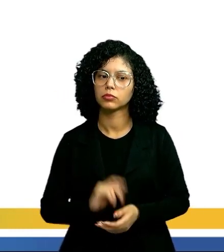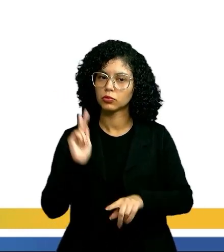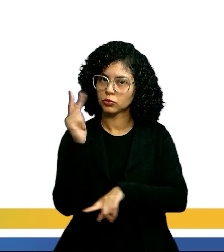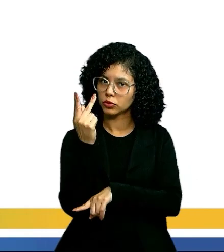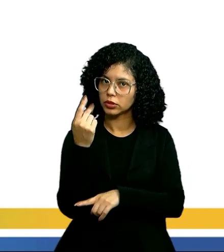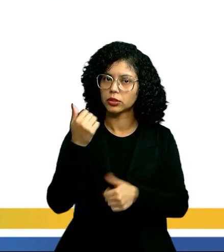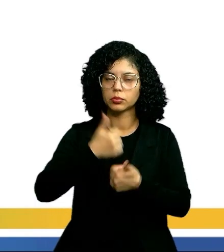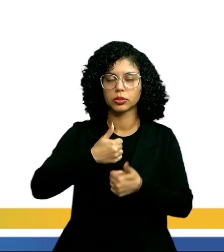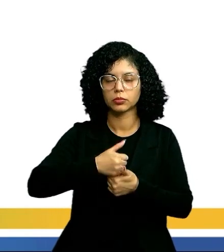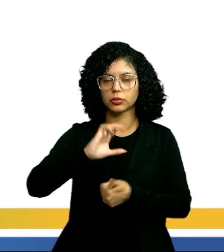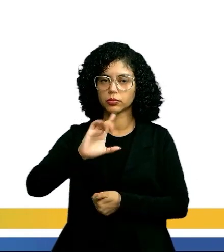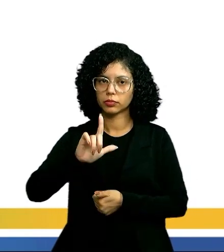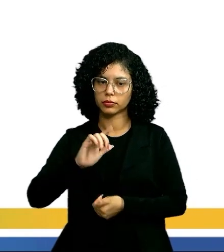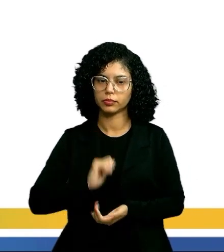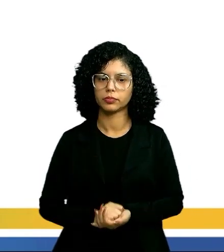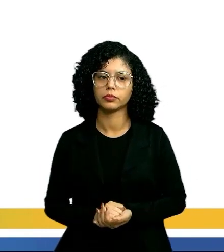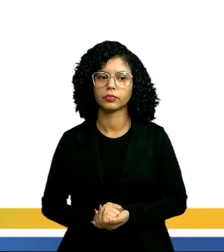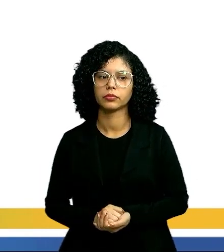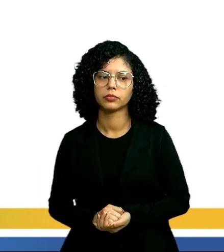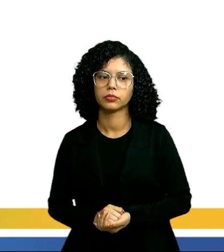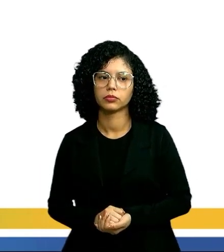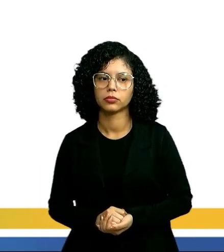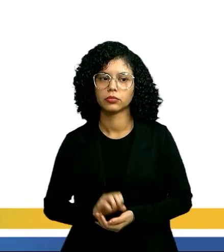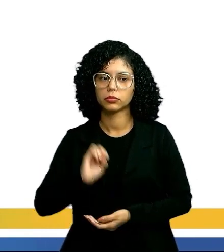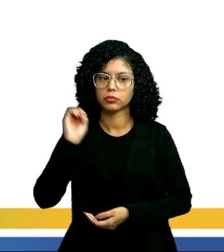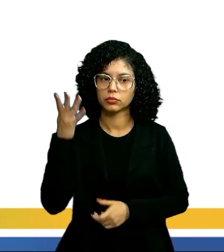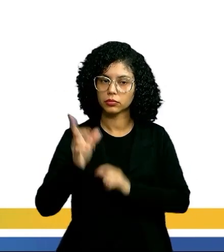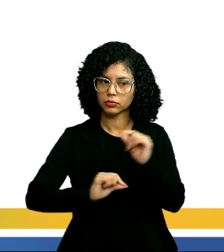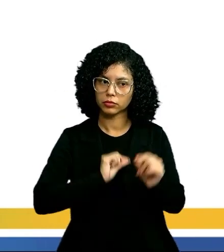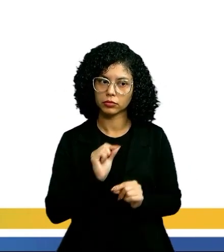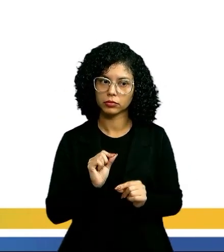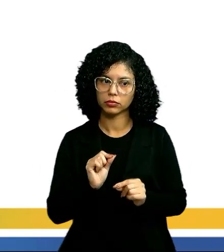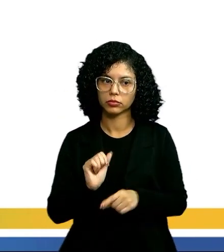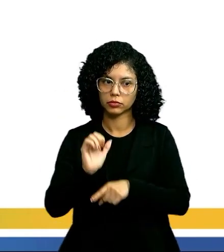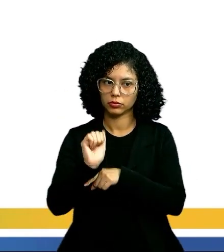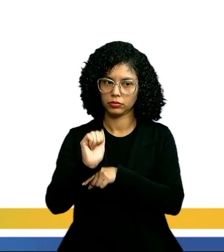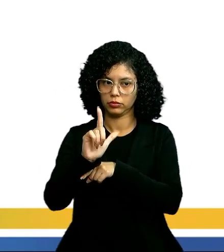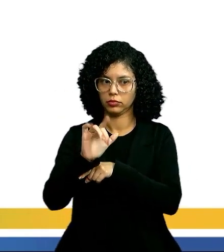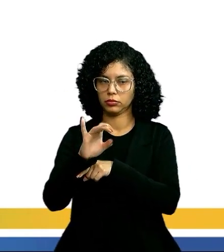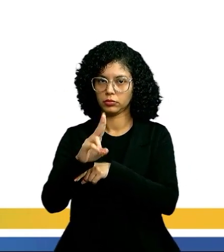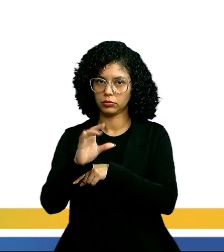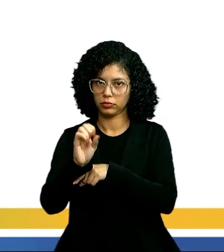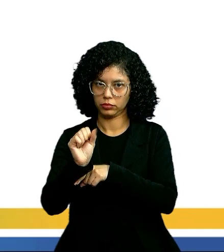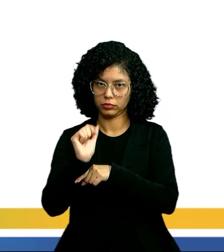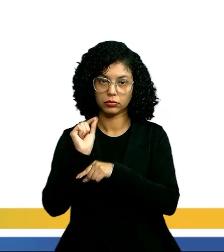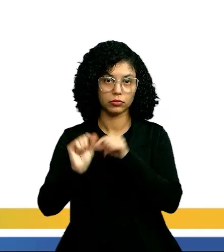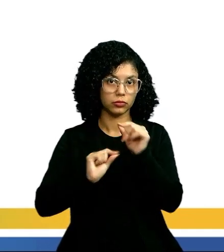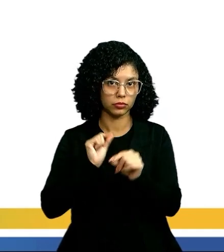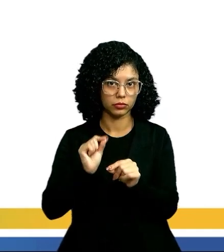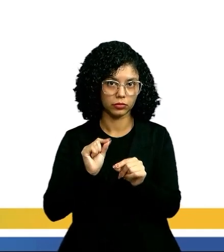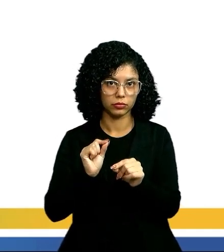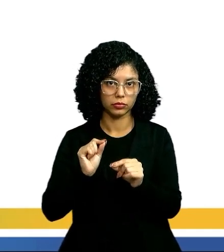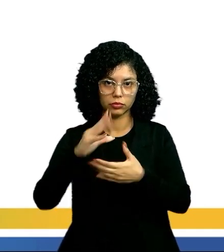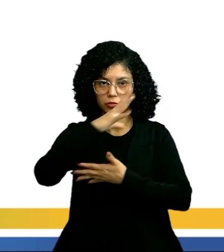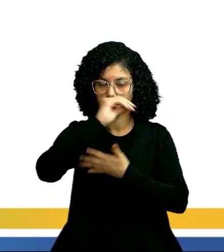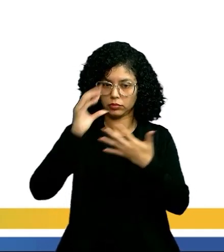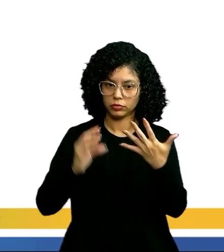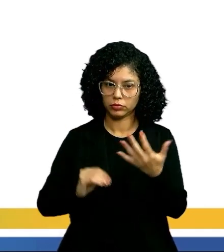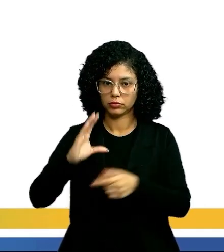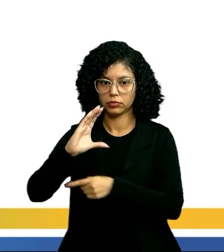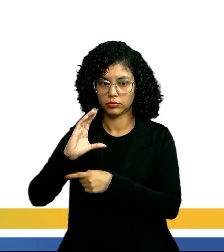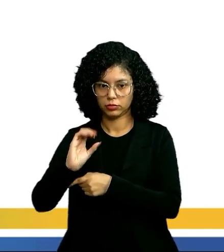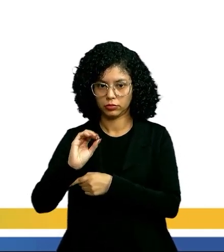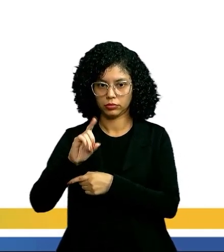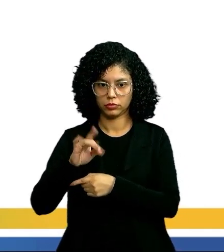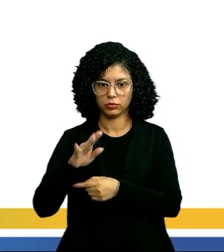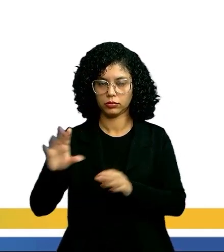foi substituído pelo cloro, certo? E isso vai acontecer nos alcanos. O que é alcanos? São cadeias carbônicas que